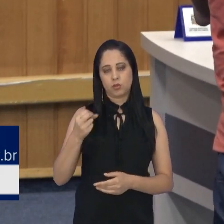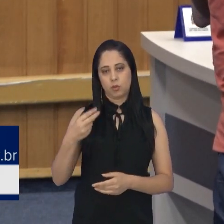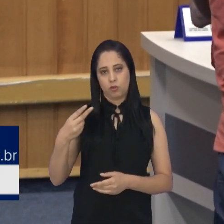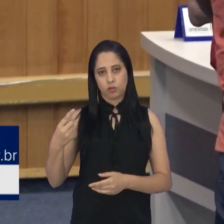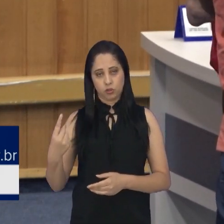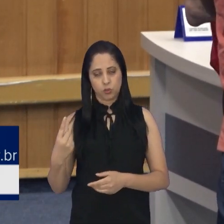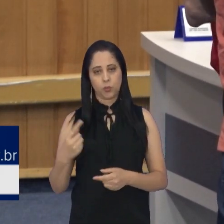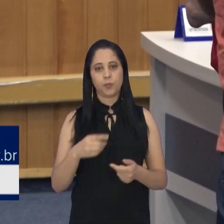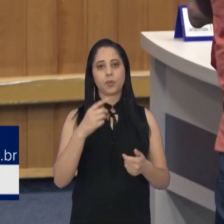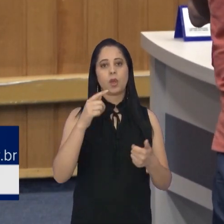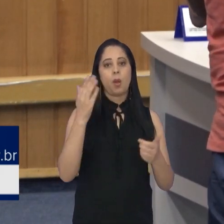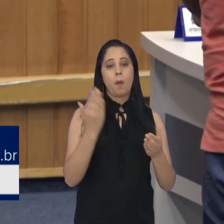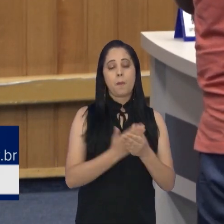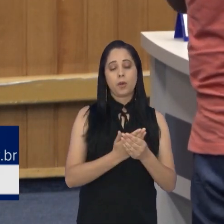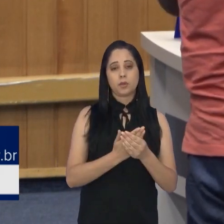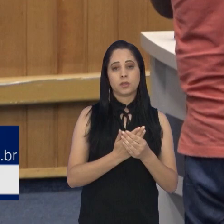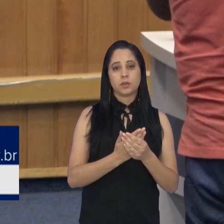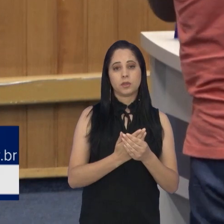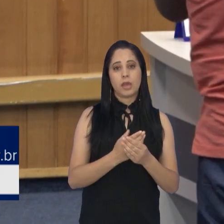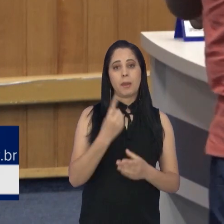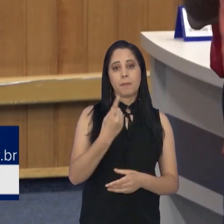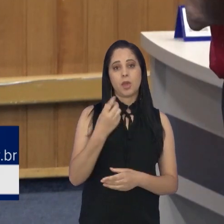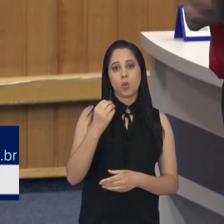9913/2021, processo número